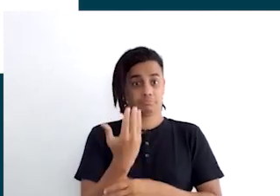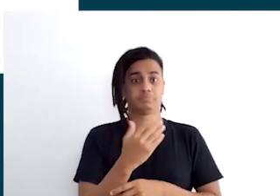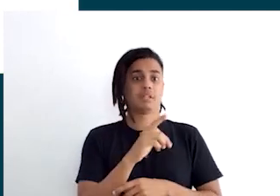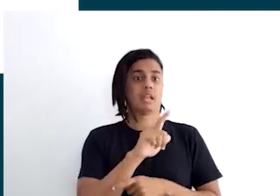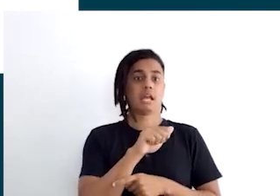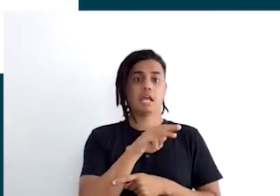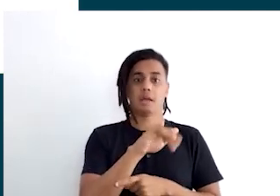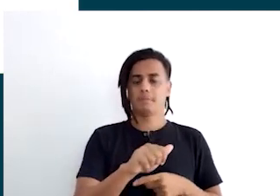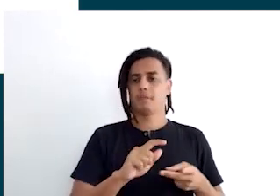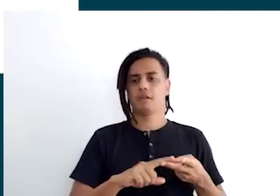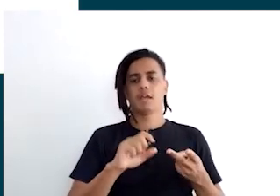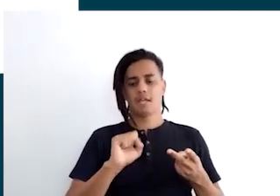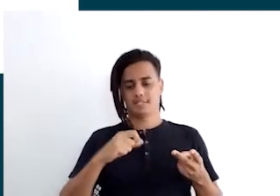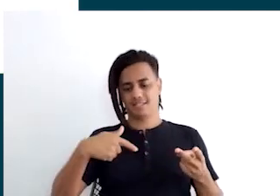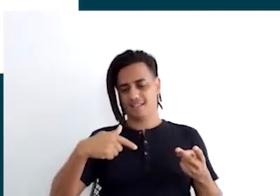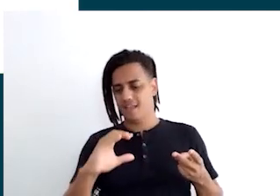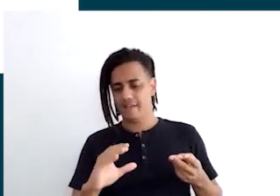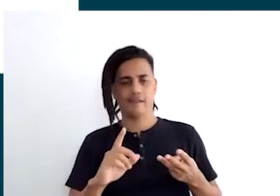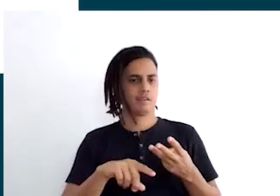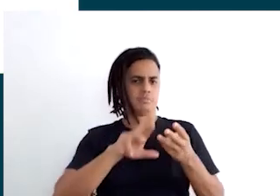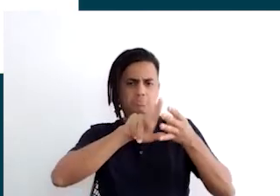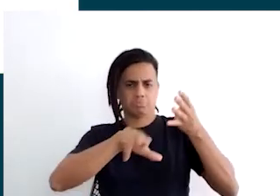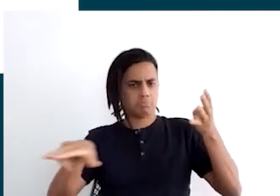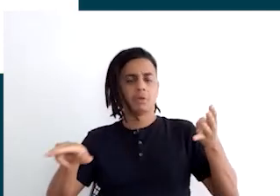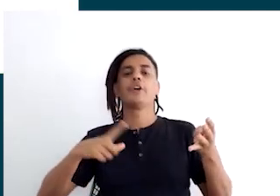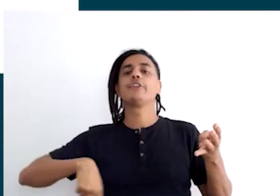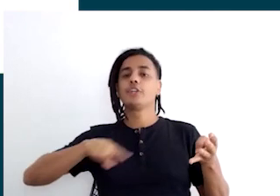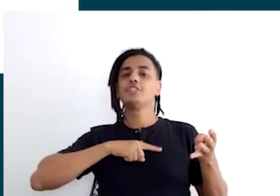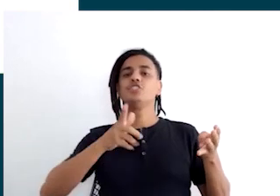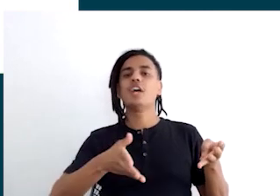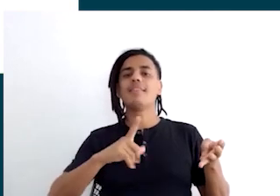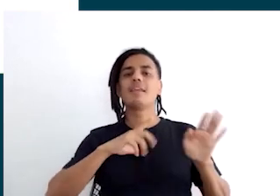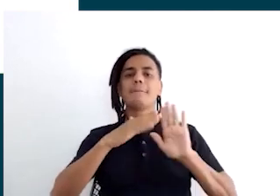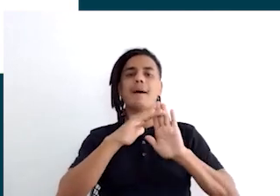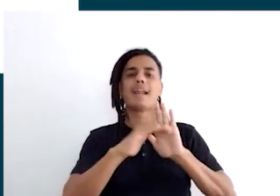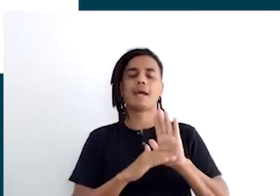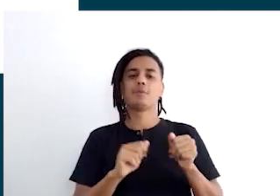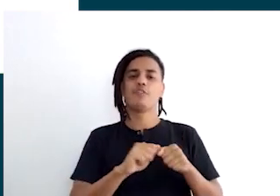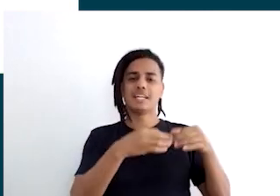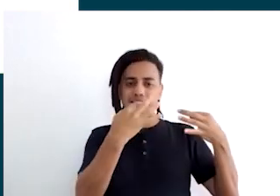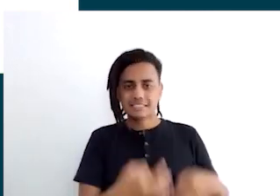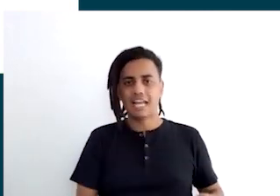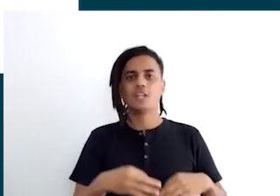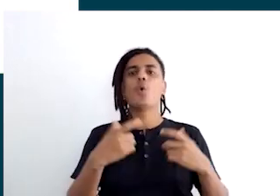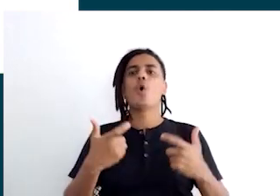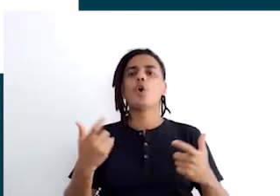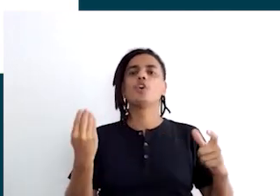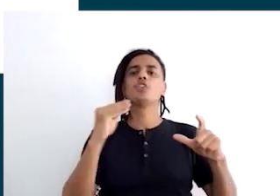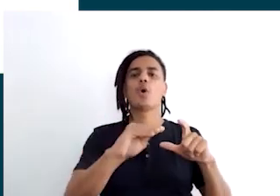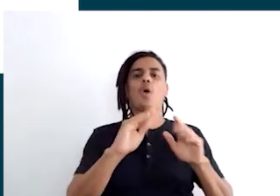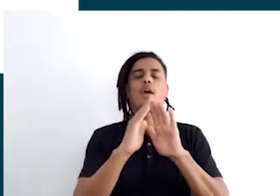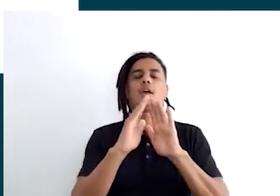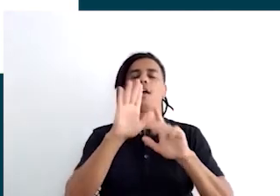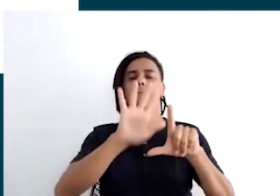SNS, já temos todos os parâmetros para subir da maneira correta e no lugar correto do ambiente. Está tudo modularizado, então